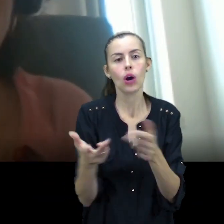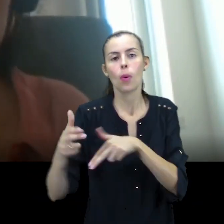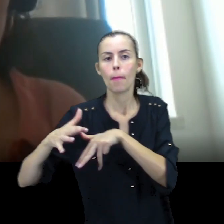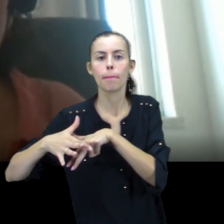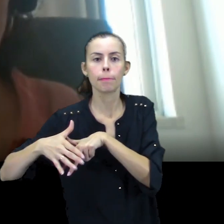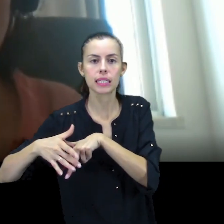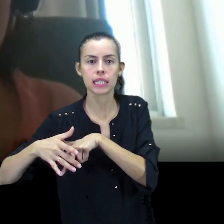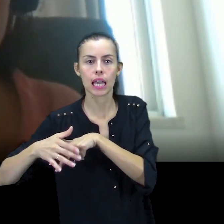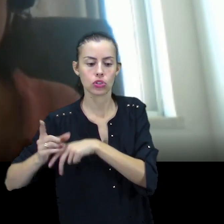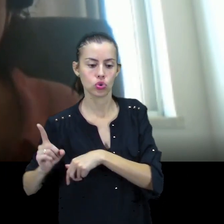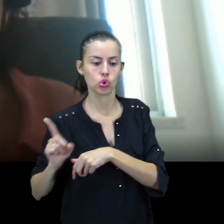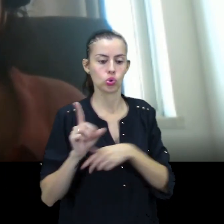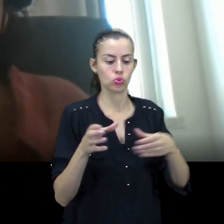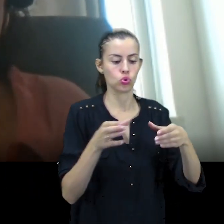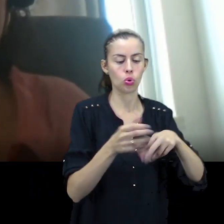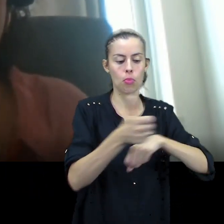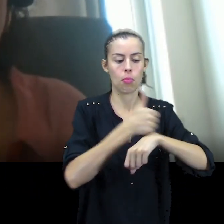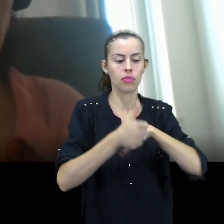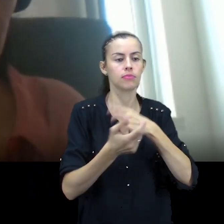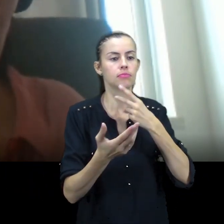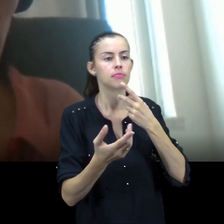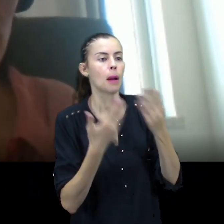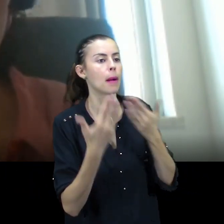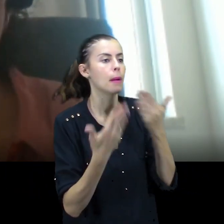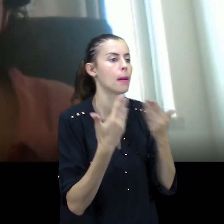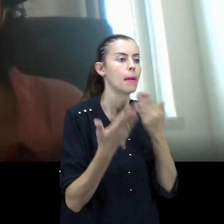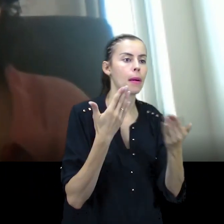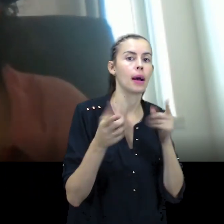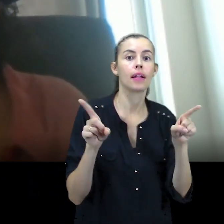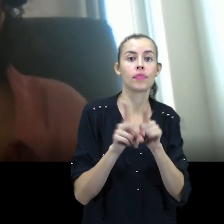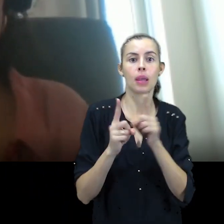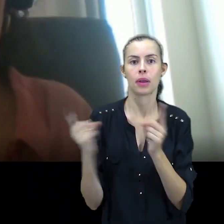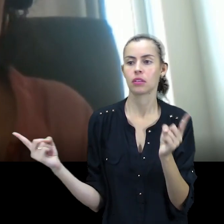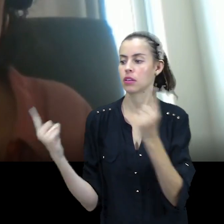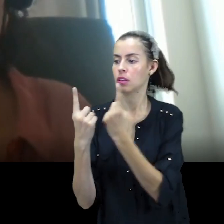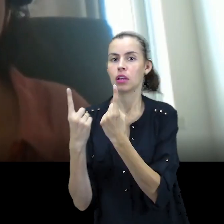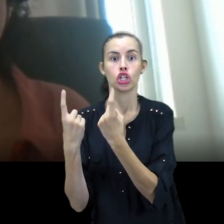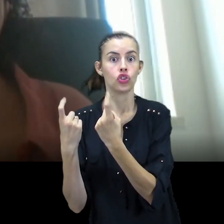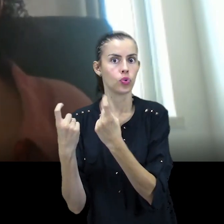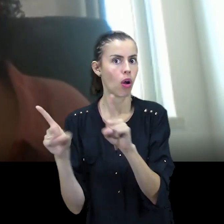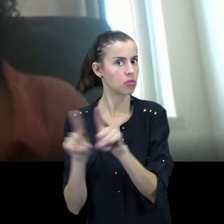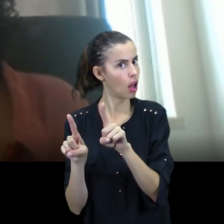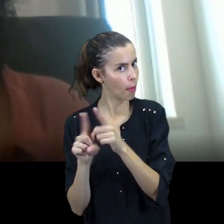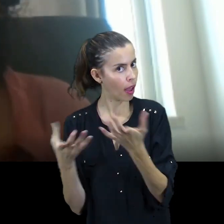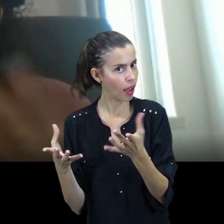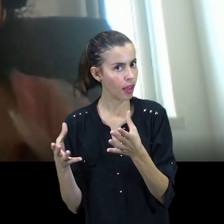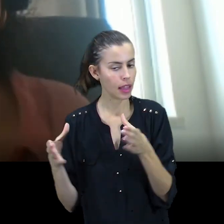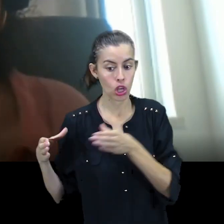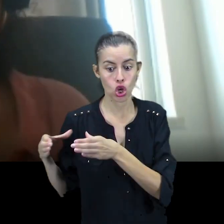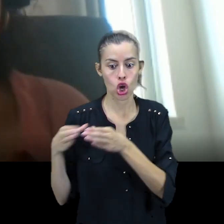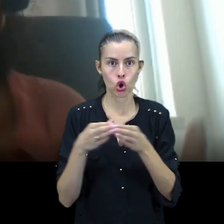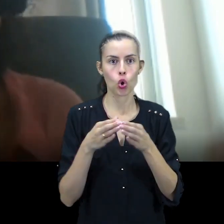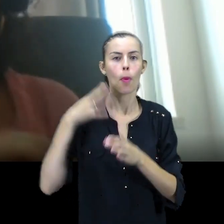vai lá no seu bairro, vai fazer uma atuação junto com a associação de bairro. E aí a gente vai lá no bairro, o que é que vocês